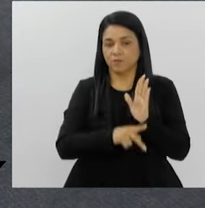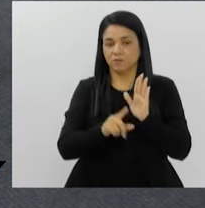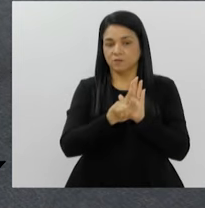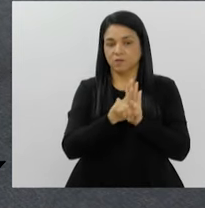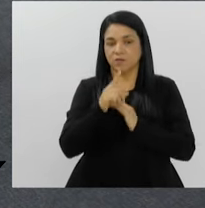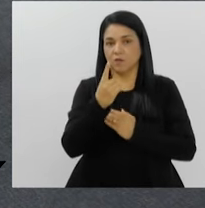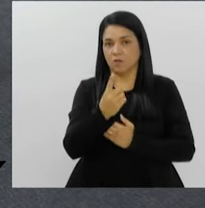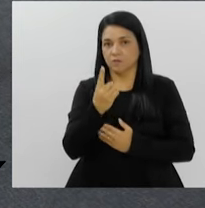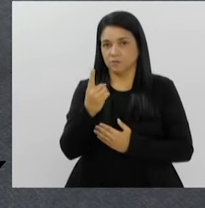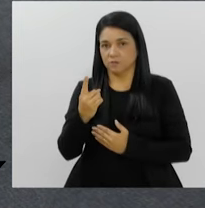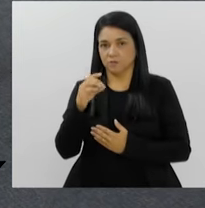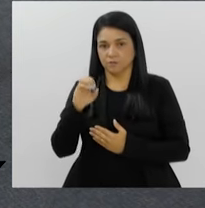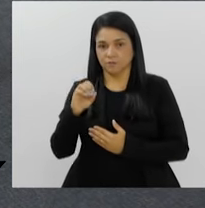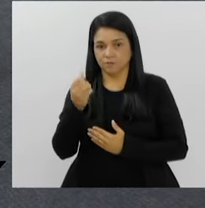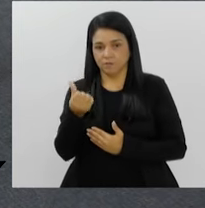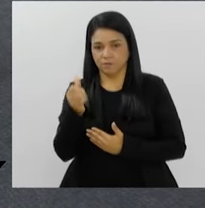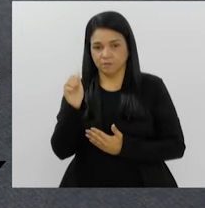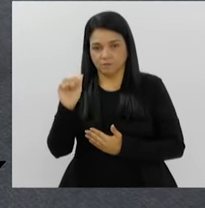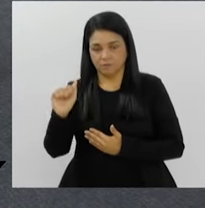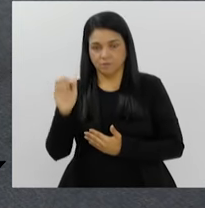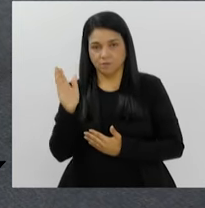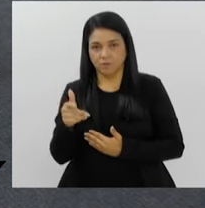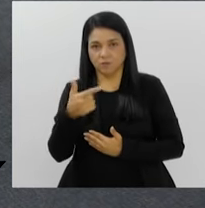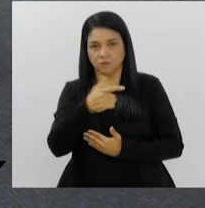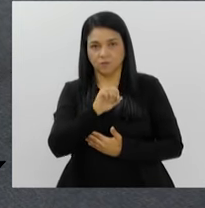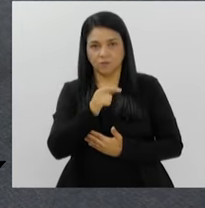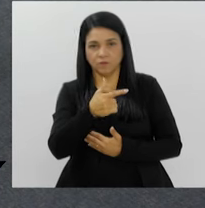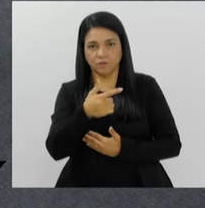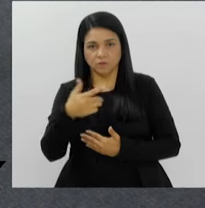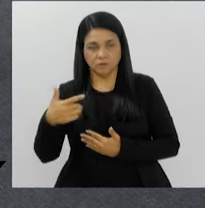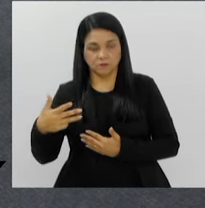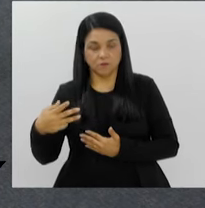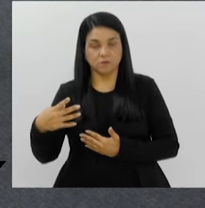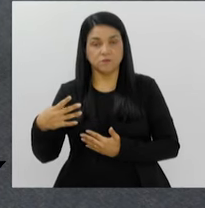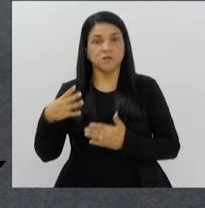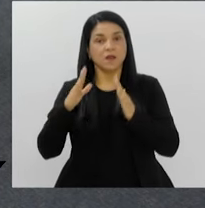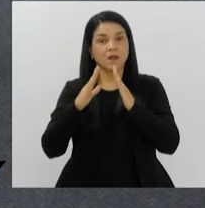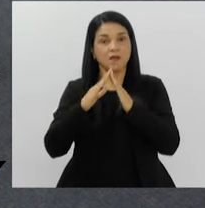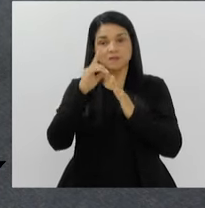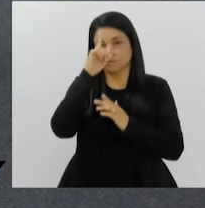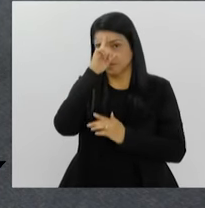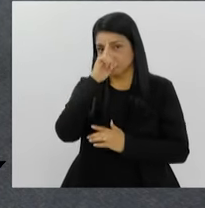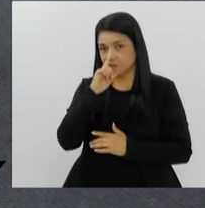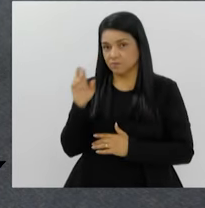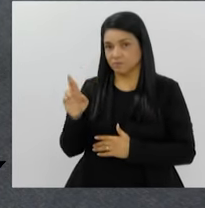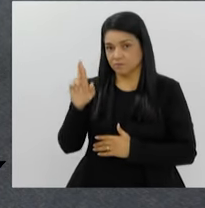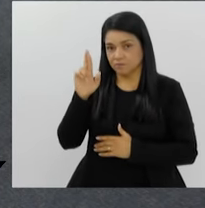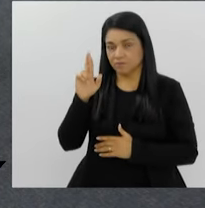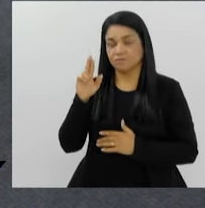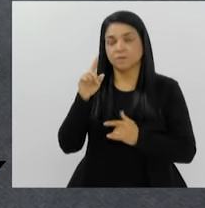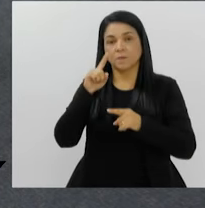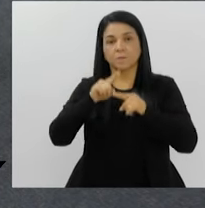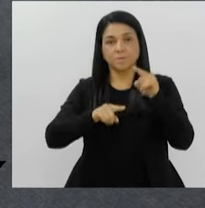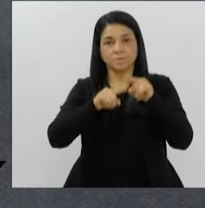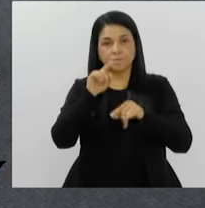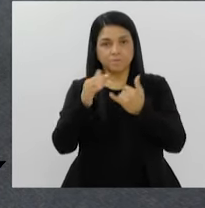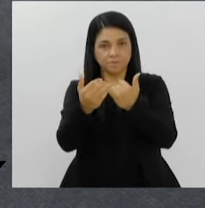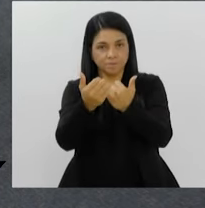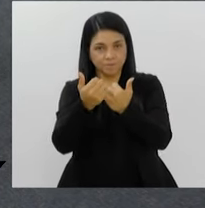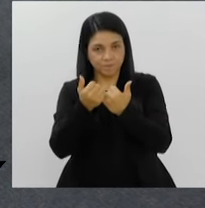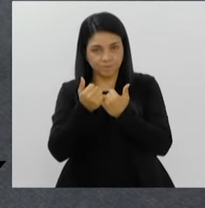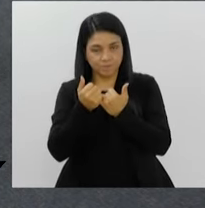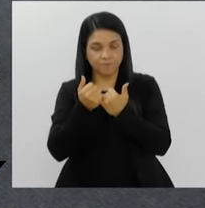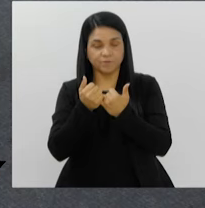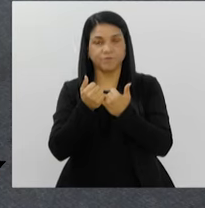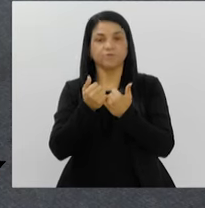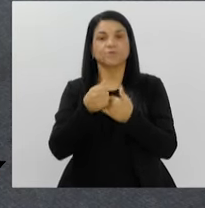1106/2023, que declara a Casa Amarela de Resende patrimônio histórico, material, cultural e turístico do Estado do Rio de Janeiro.